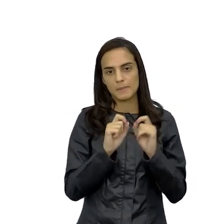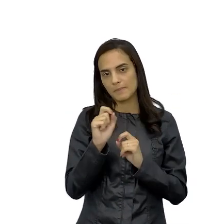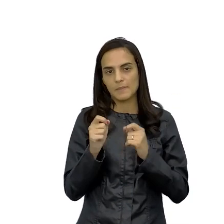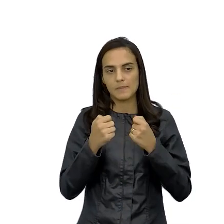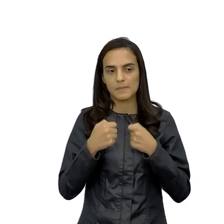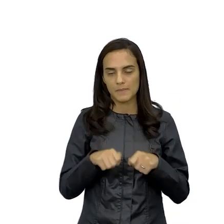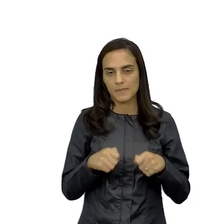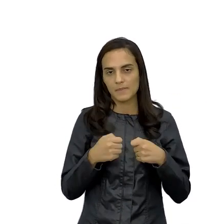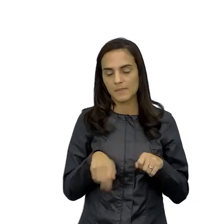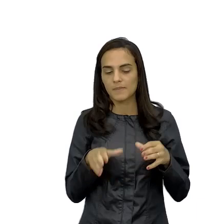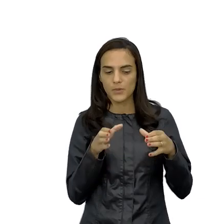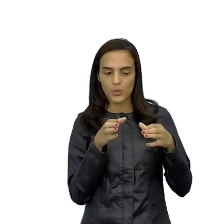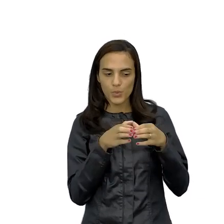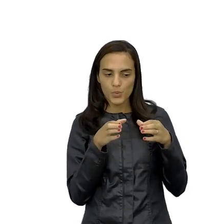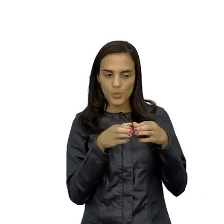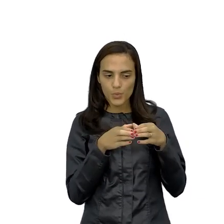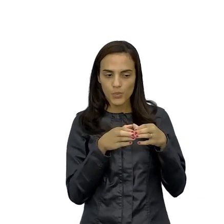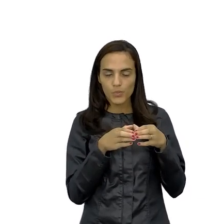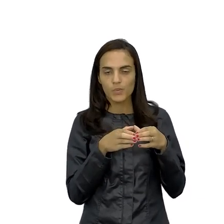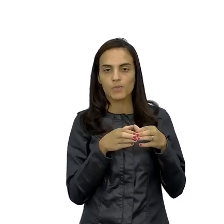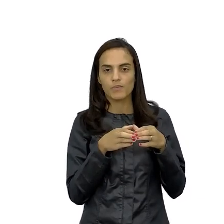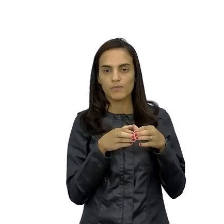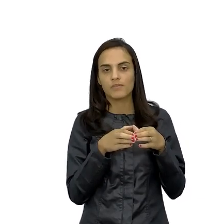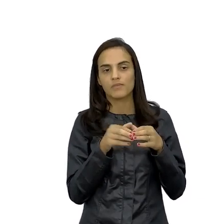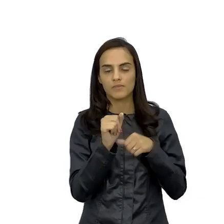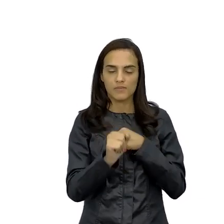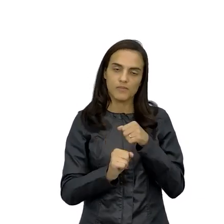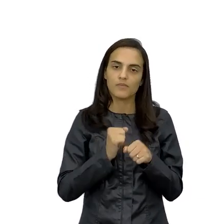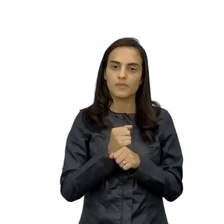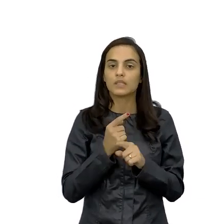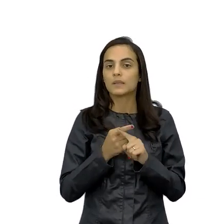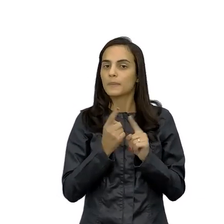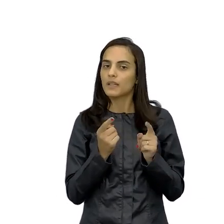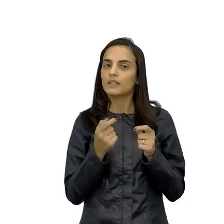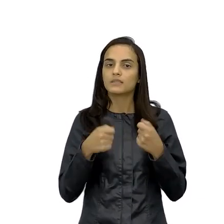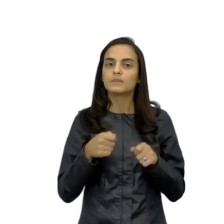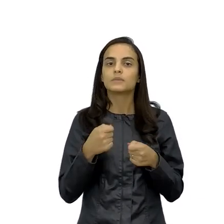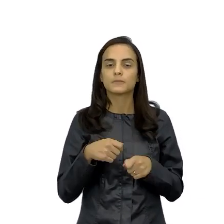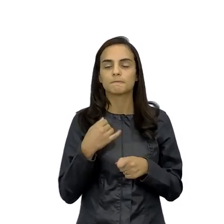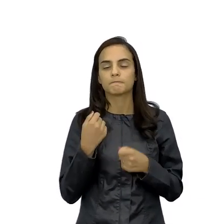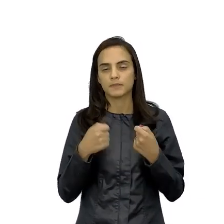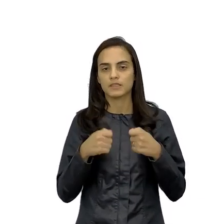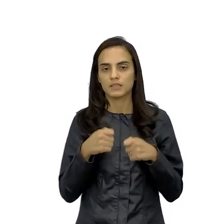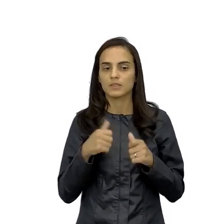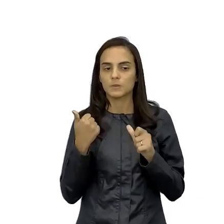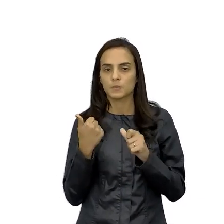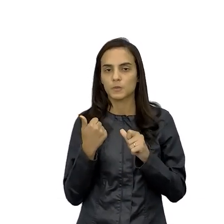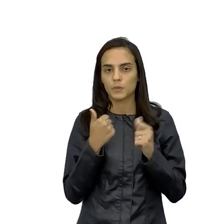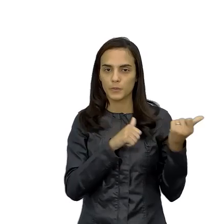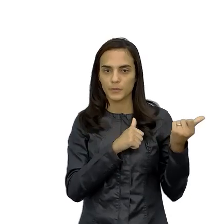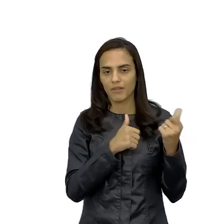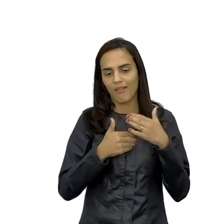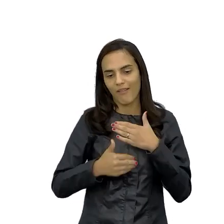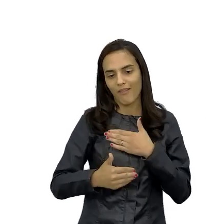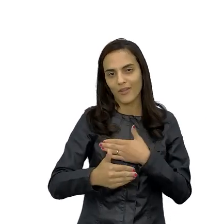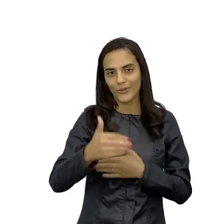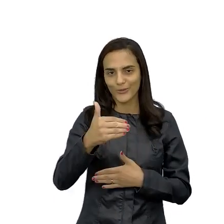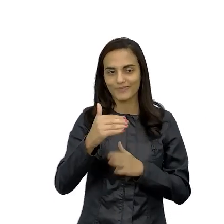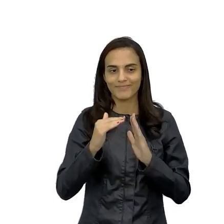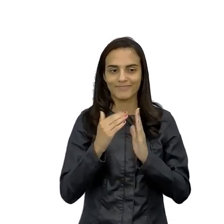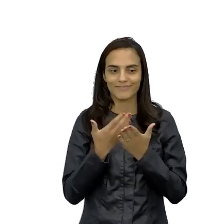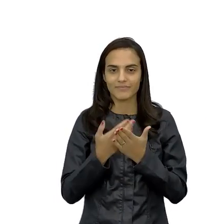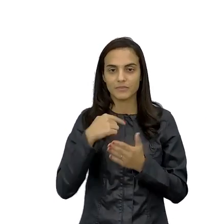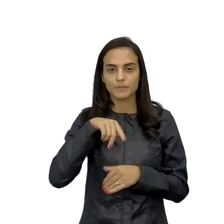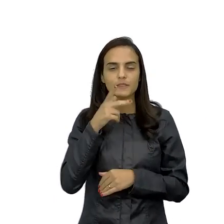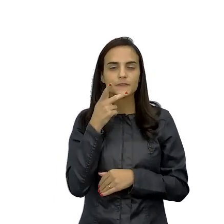necessidades da turma, né, do determinado ano, mas também que são necessidades de acompanhamento disso ao longo da escolaridade. A gente